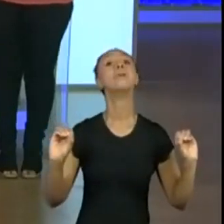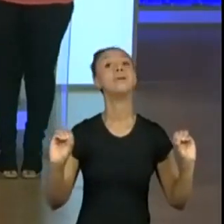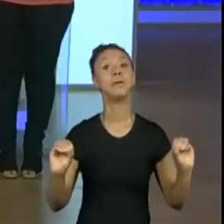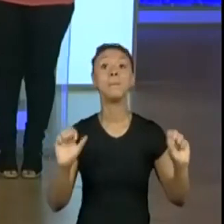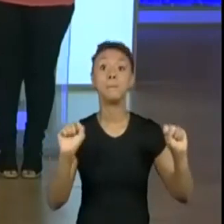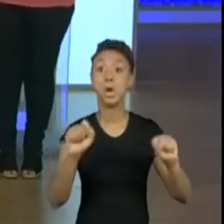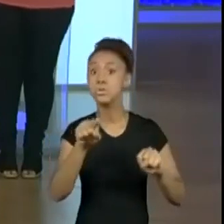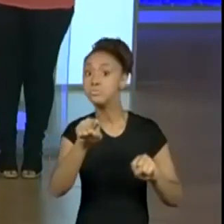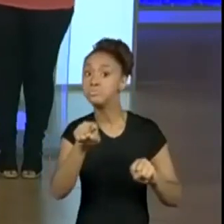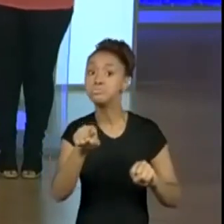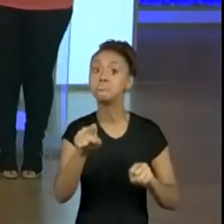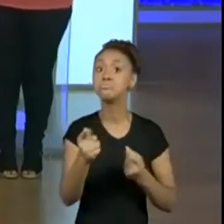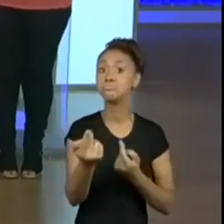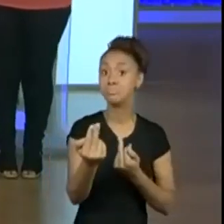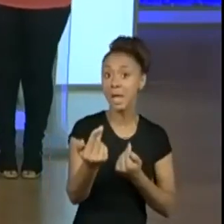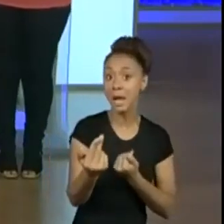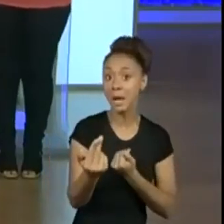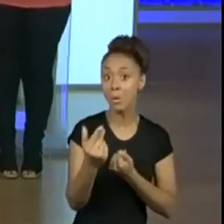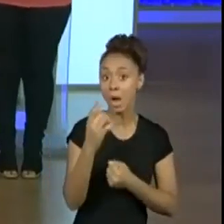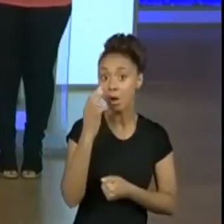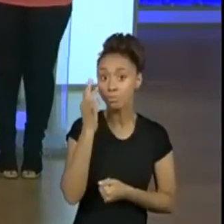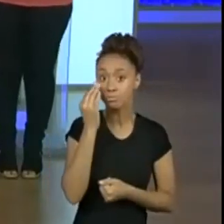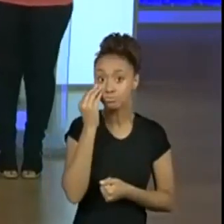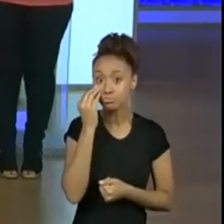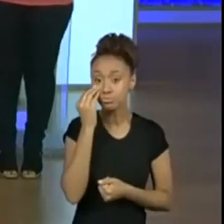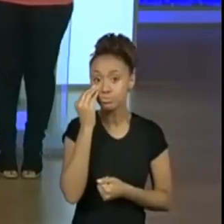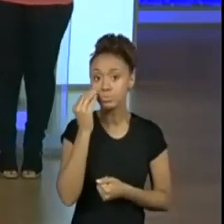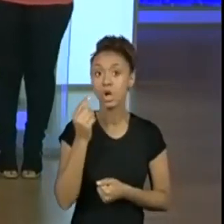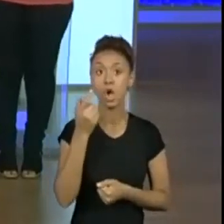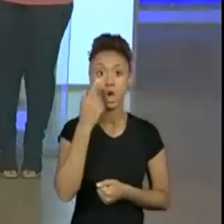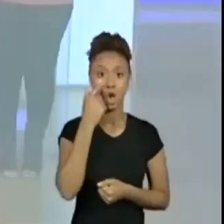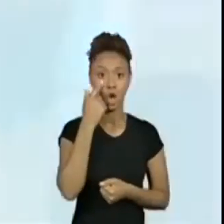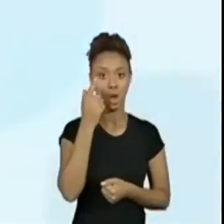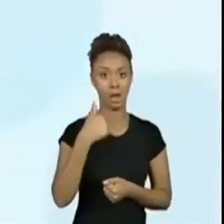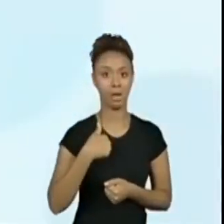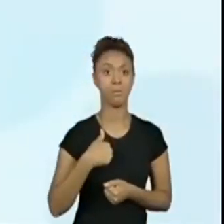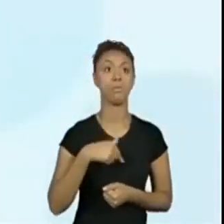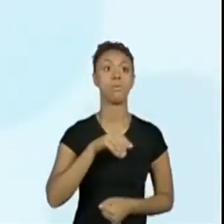de alguém, de bola. De alguém, isso. Então, ó, vou escrever bola aqui, ó.